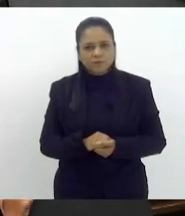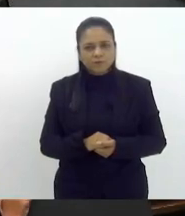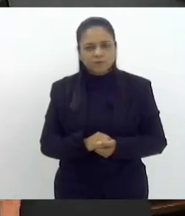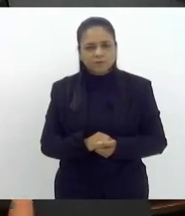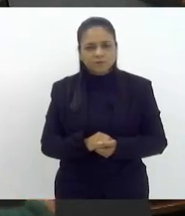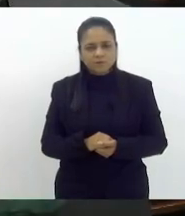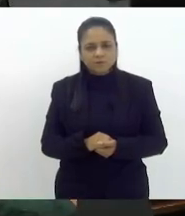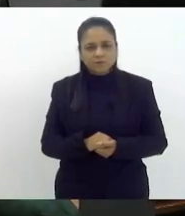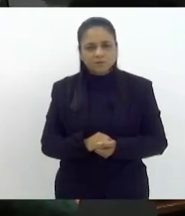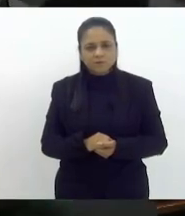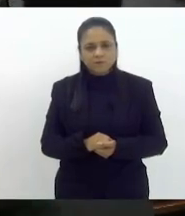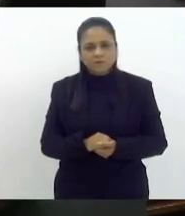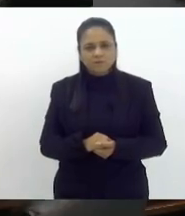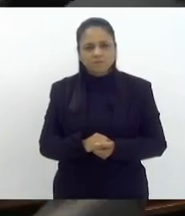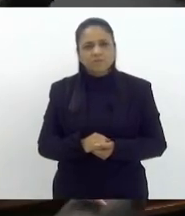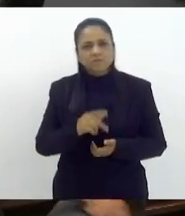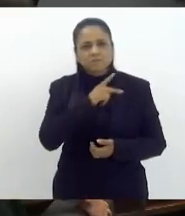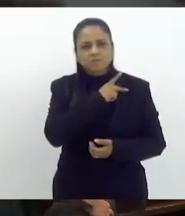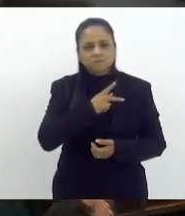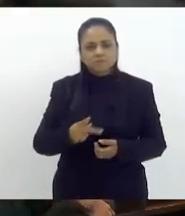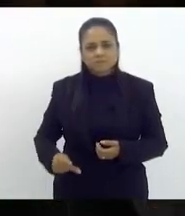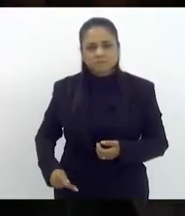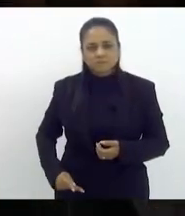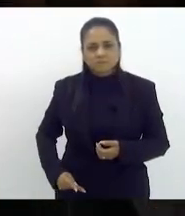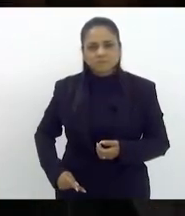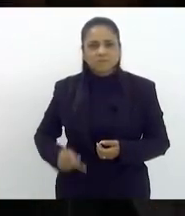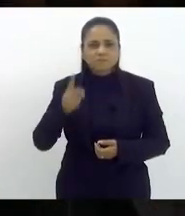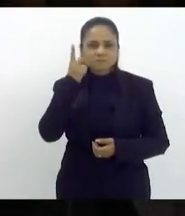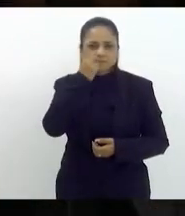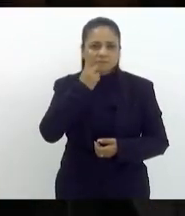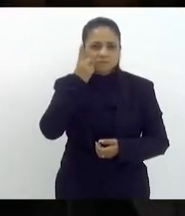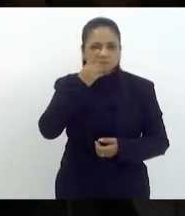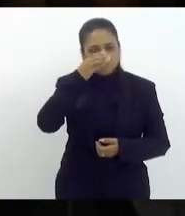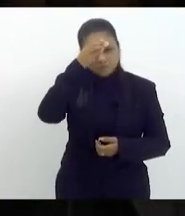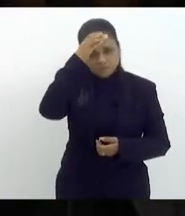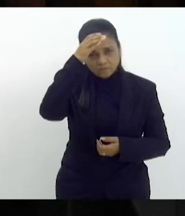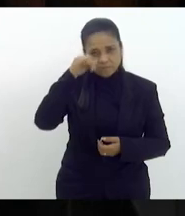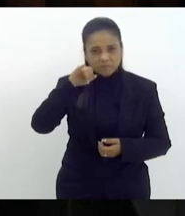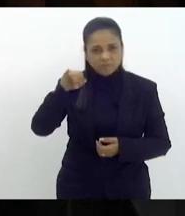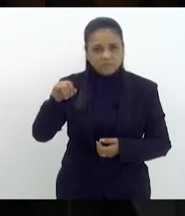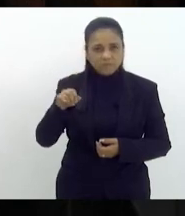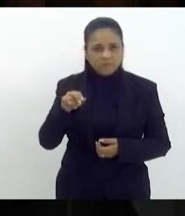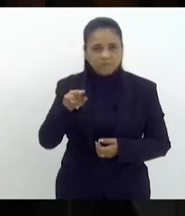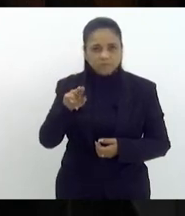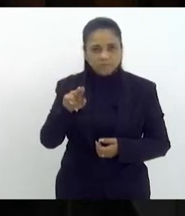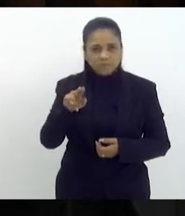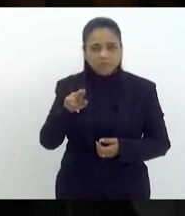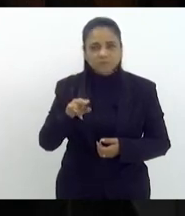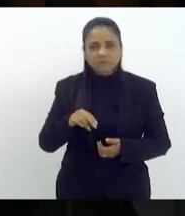senhora Presidente deputada tia Ju